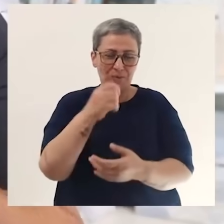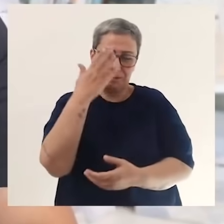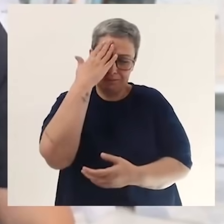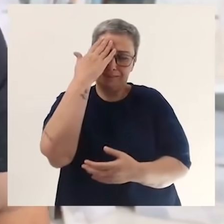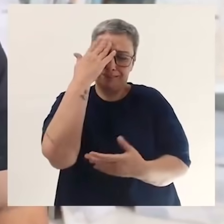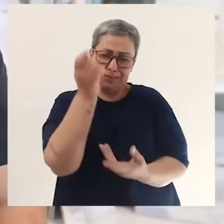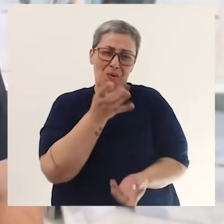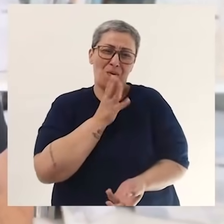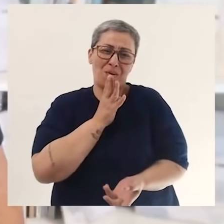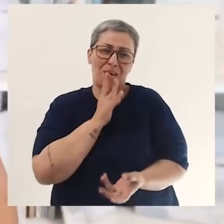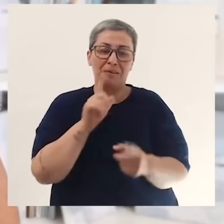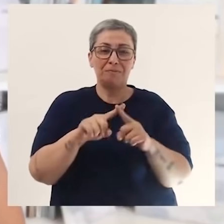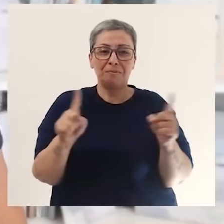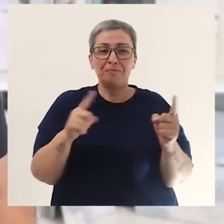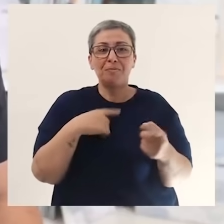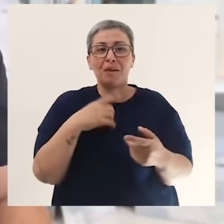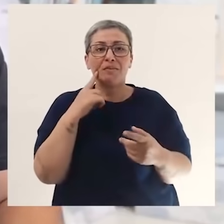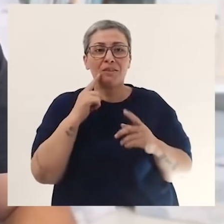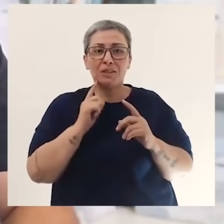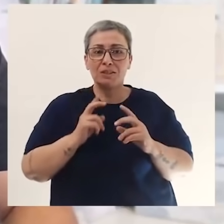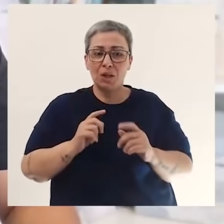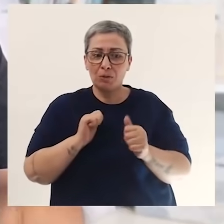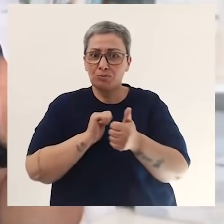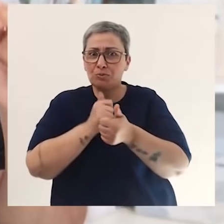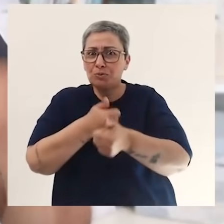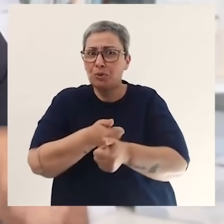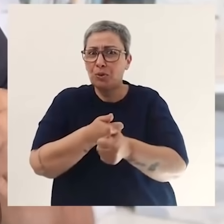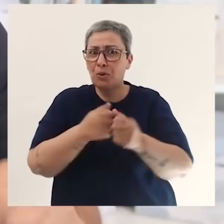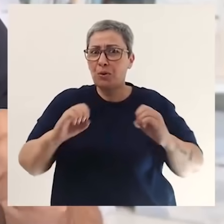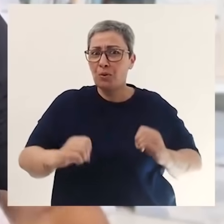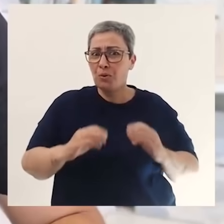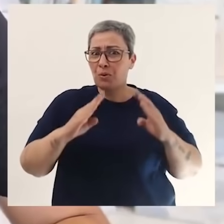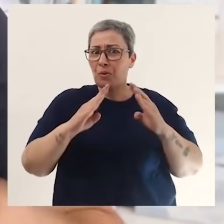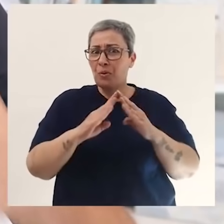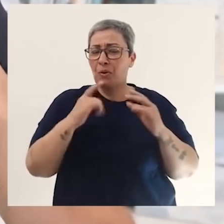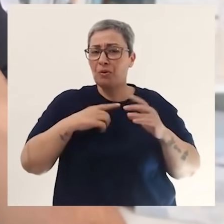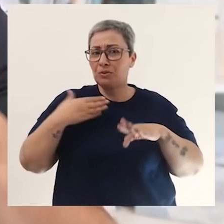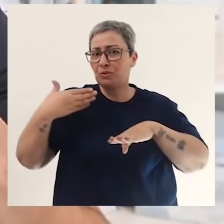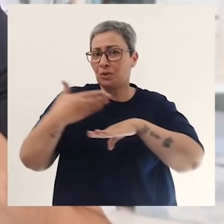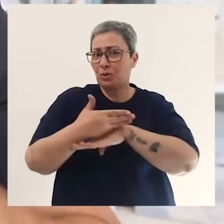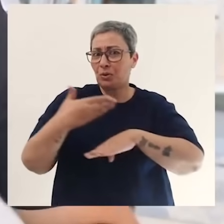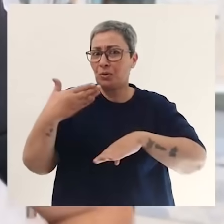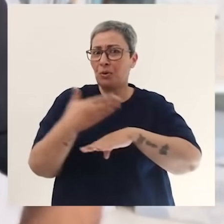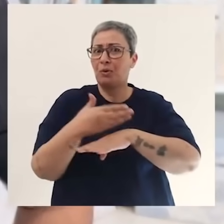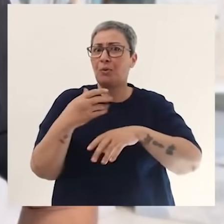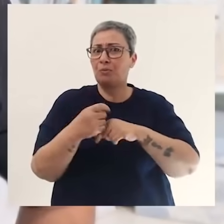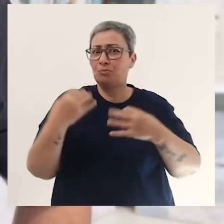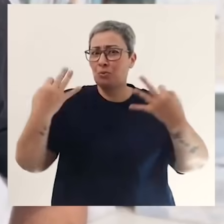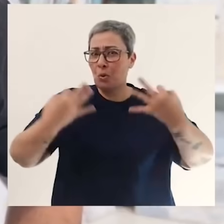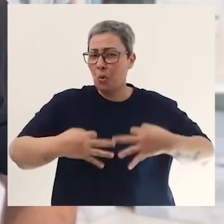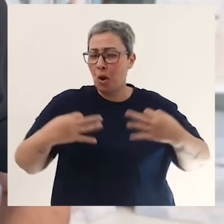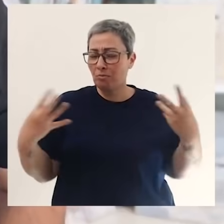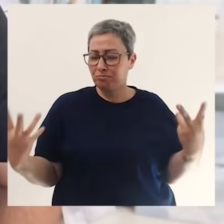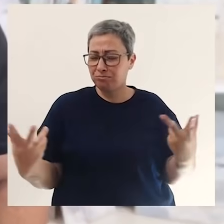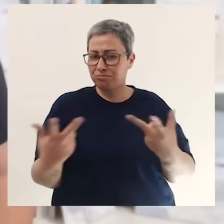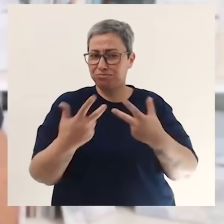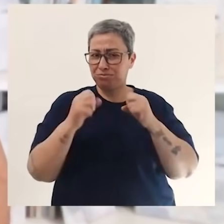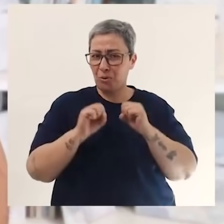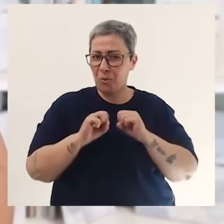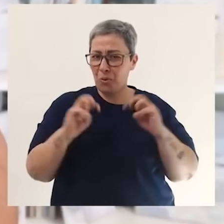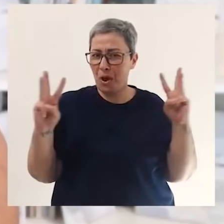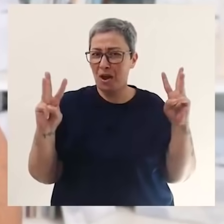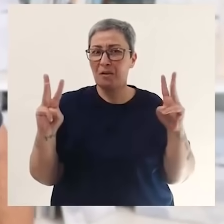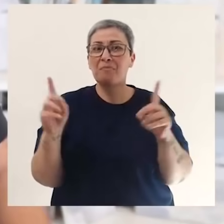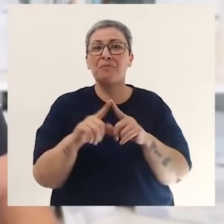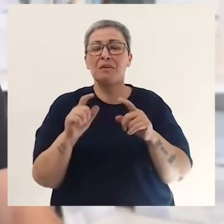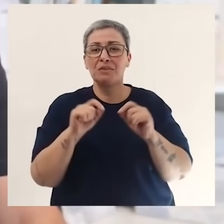dizendo. Sabe, tenho acompanhado o programa e vejo que a participação de vocês está show de bola. Vocês realmente